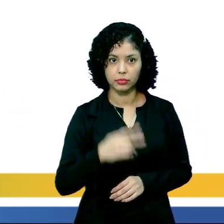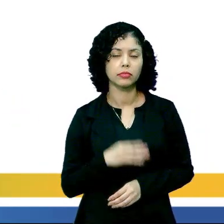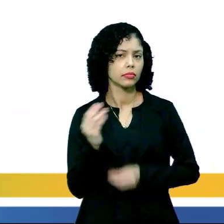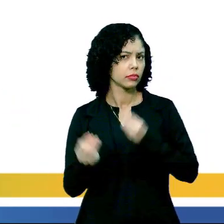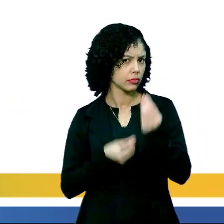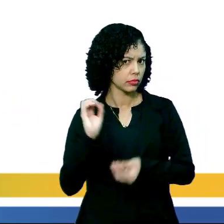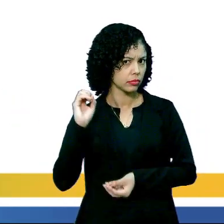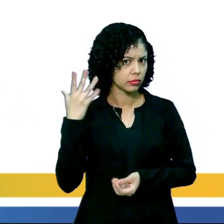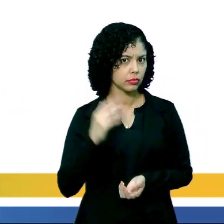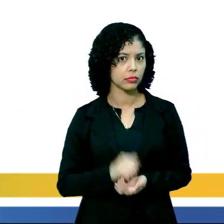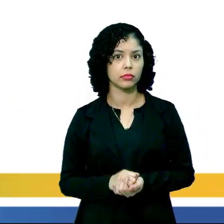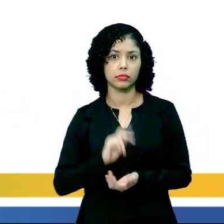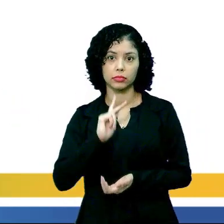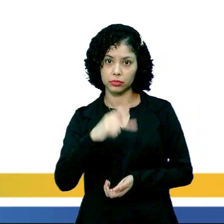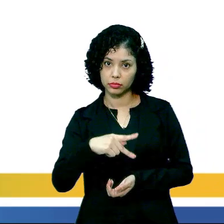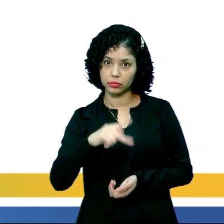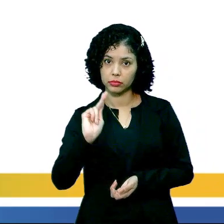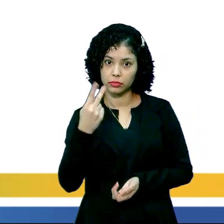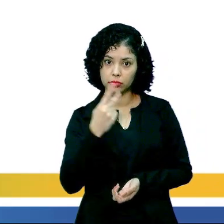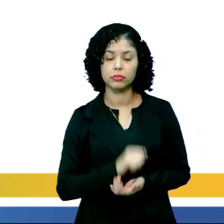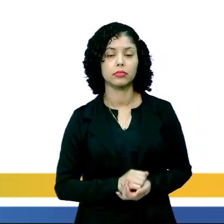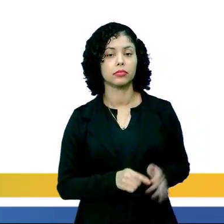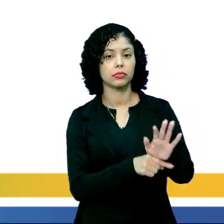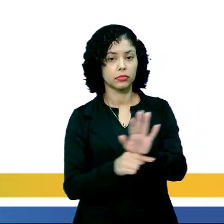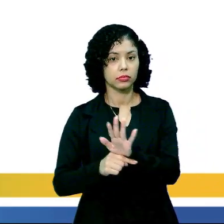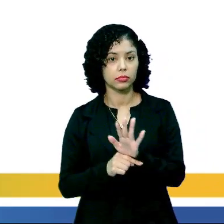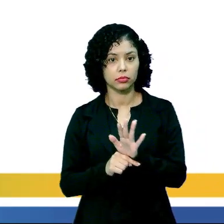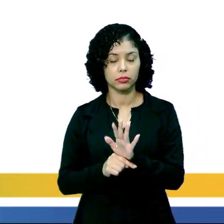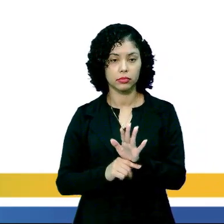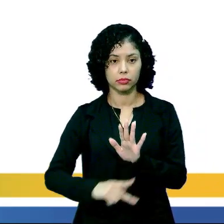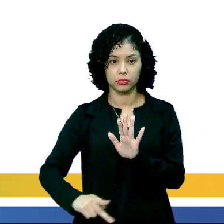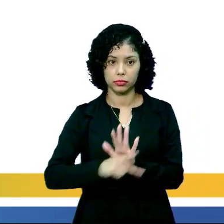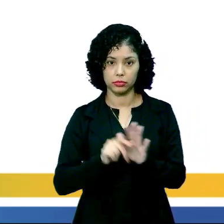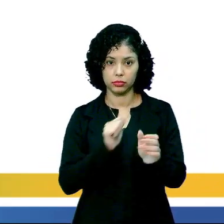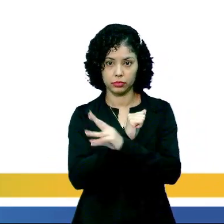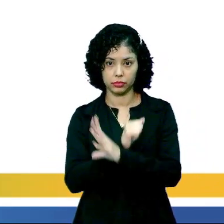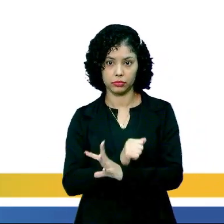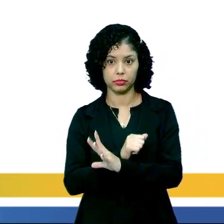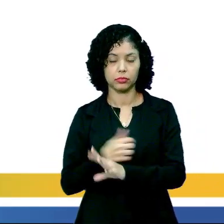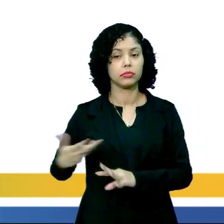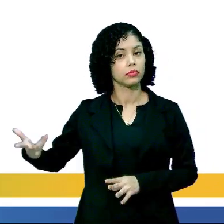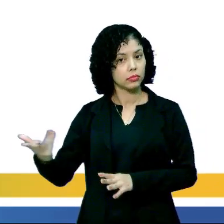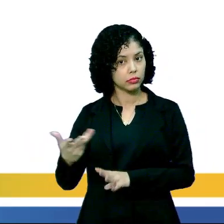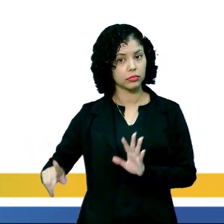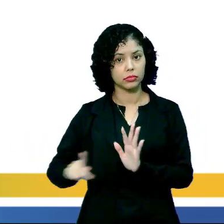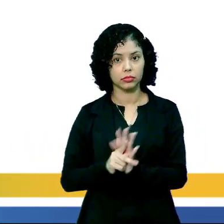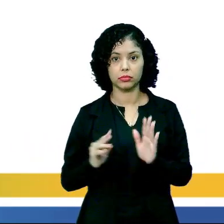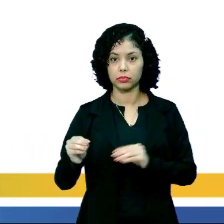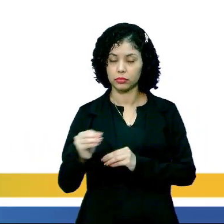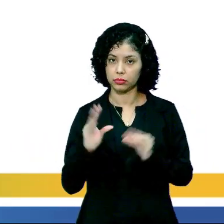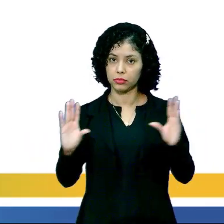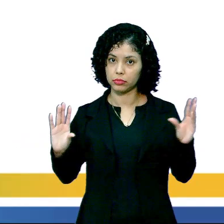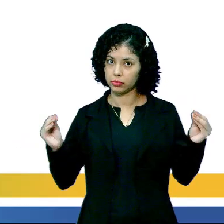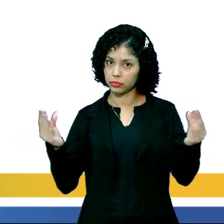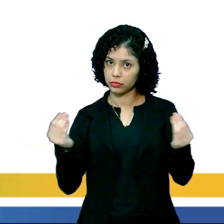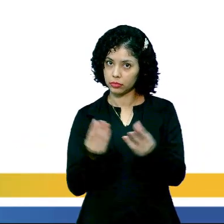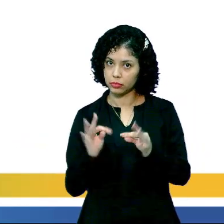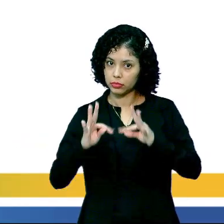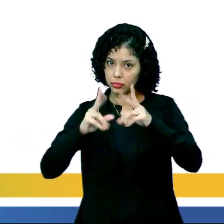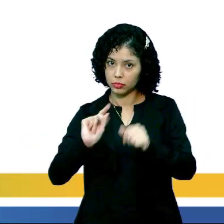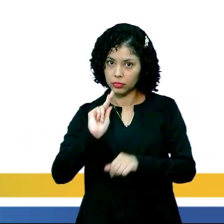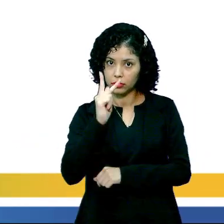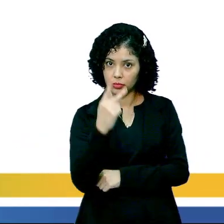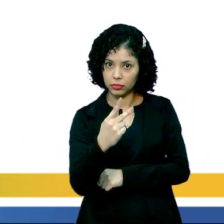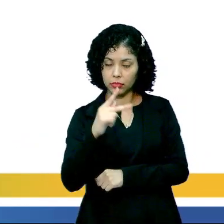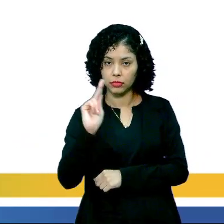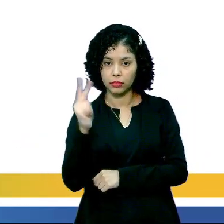a escala de PH a escala de PH é o que vai dar para você o caráter ácido básico dessa solução toda substância com